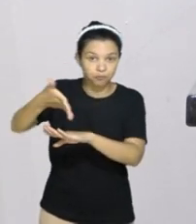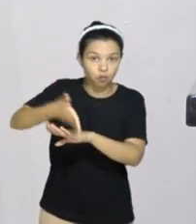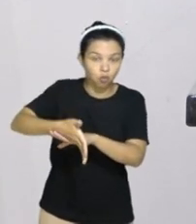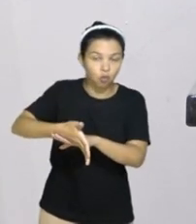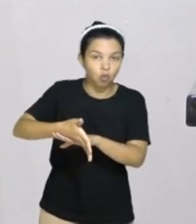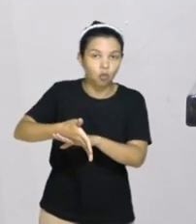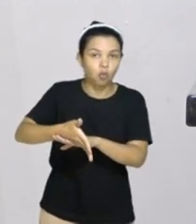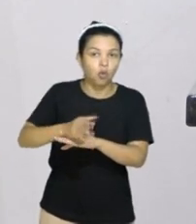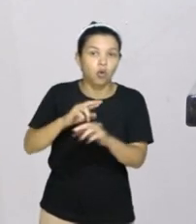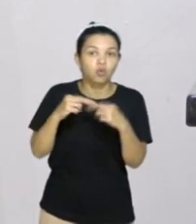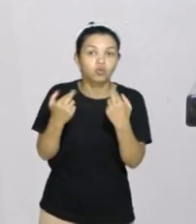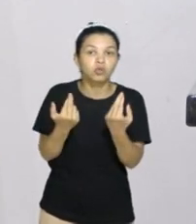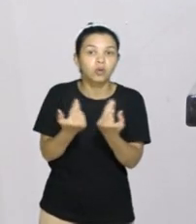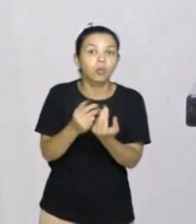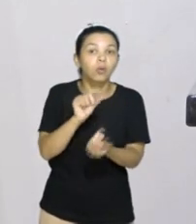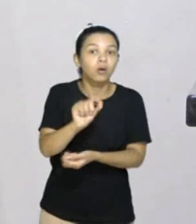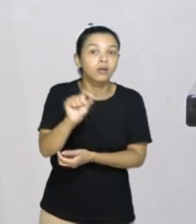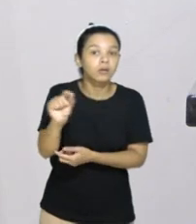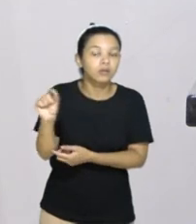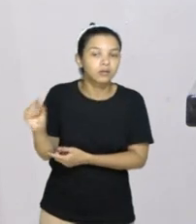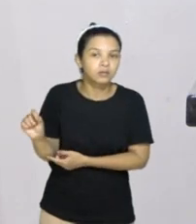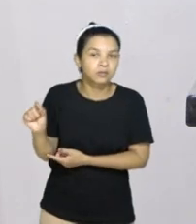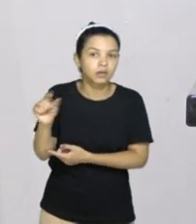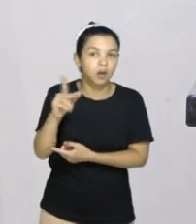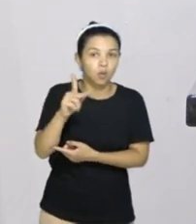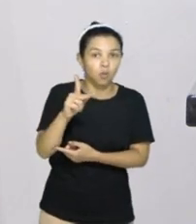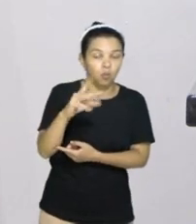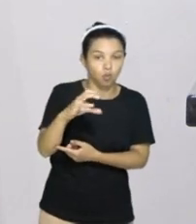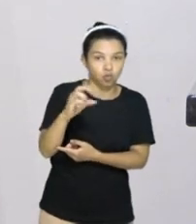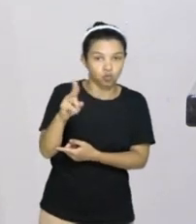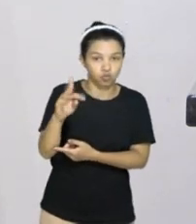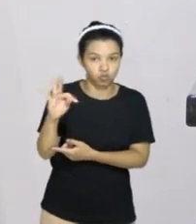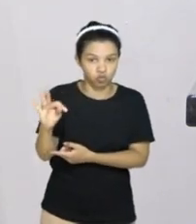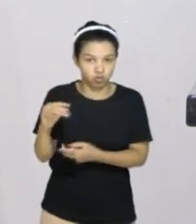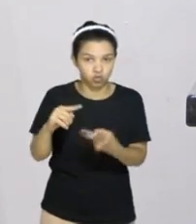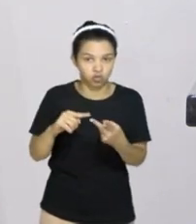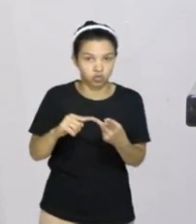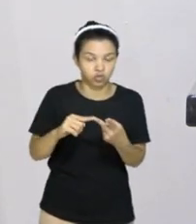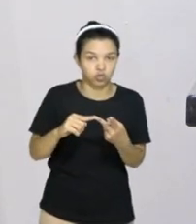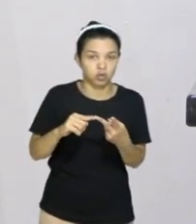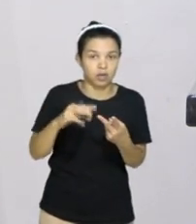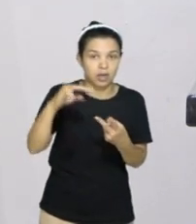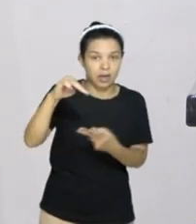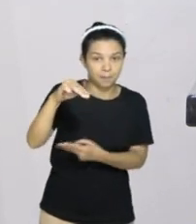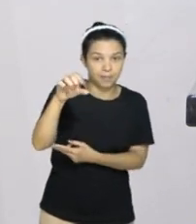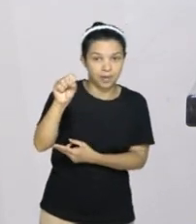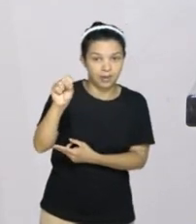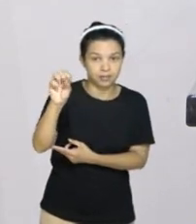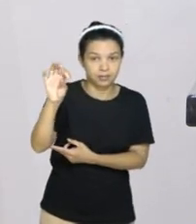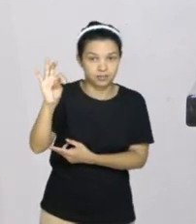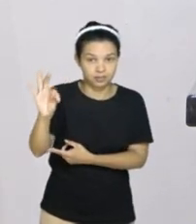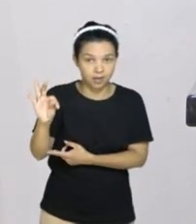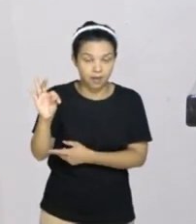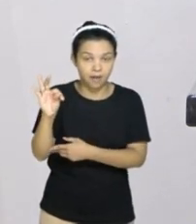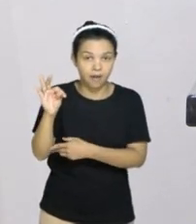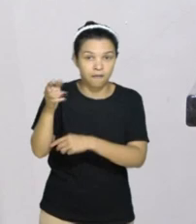cgt e MST filmando os pais os constrangendo